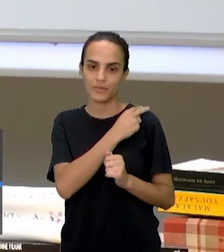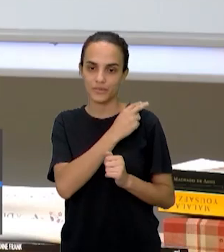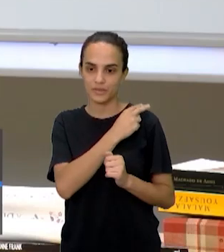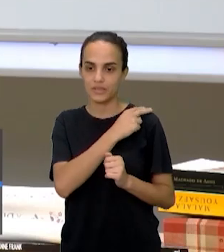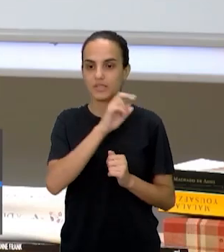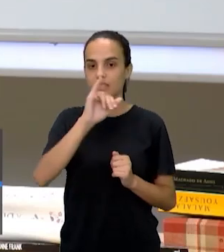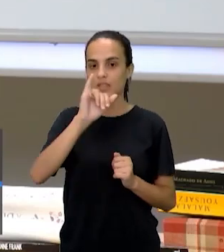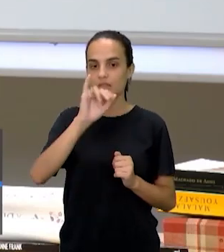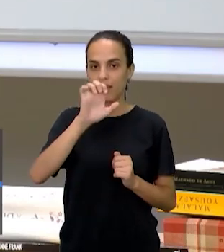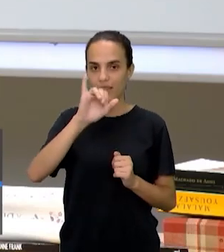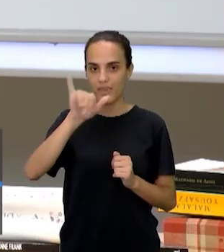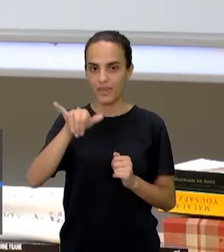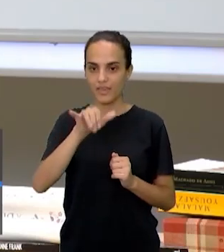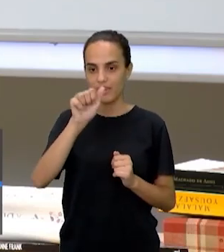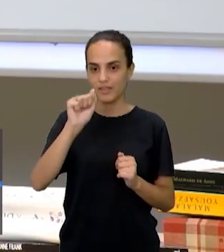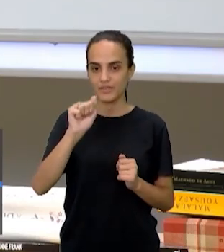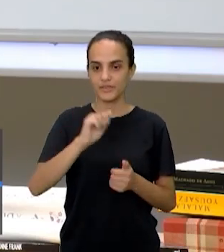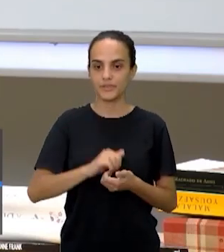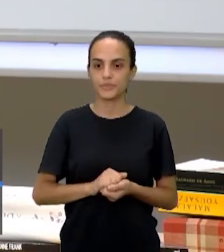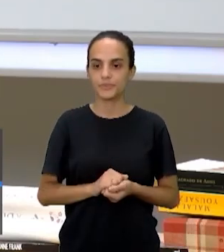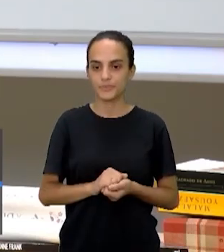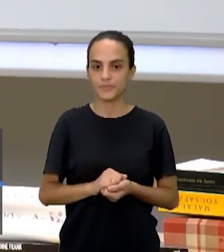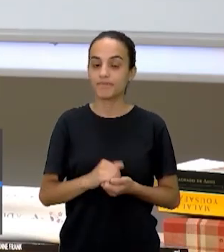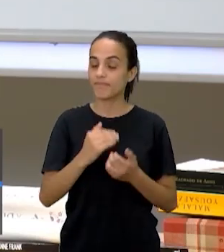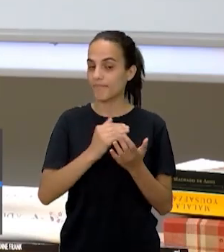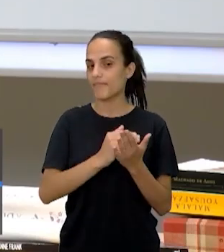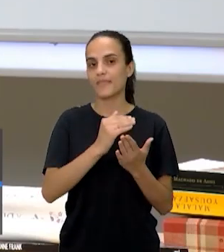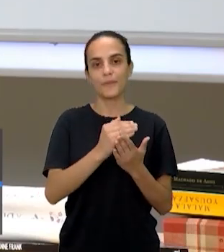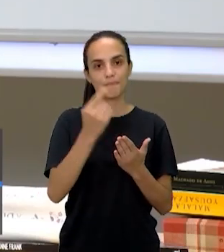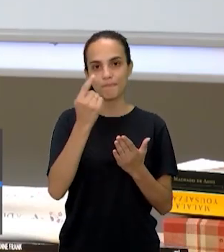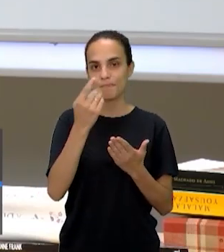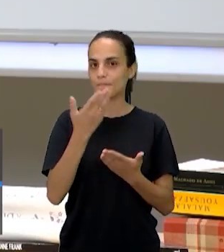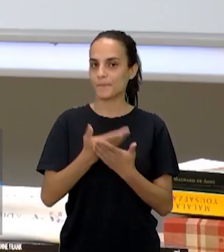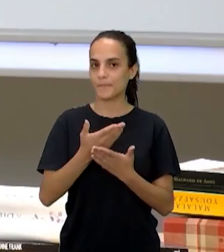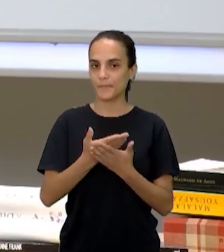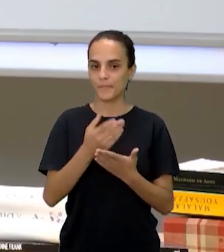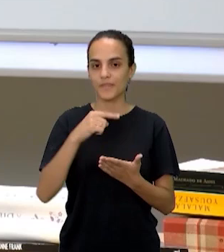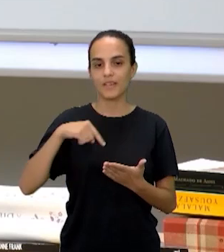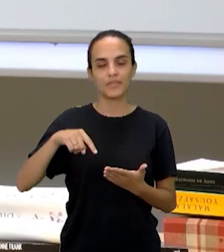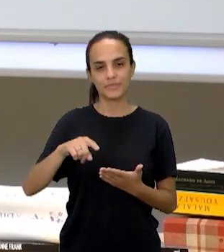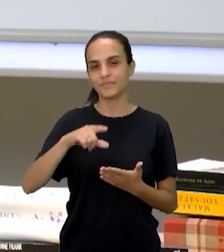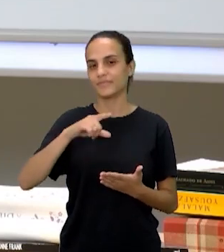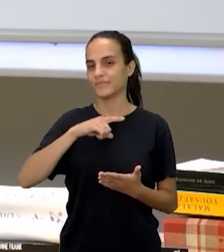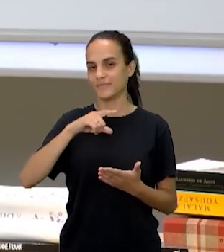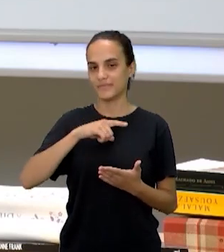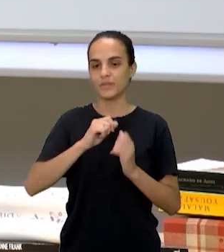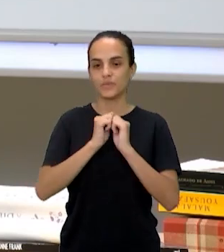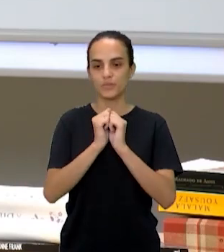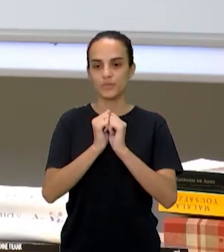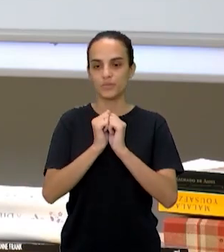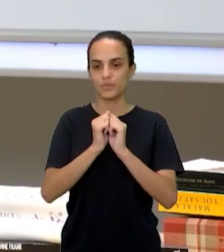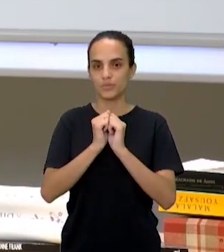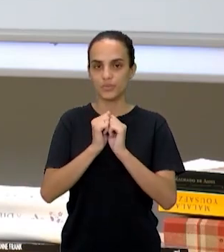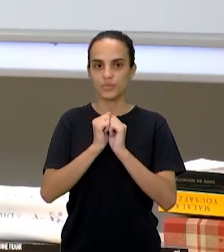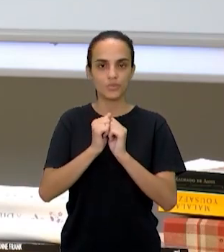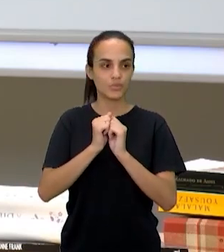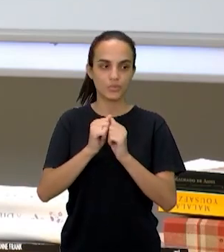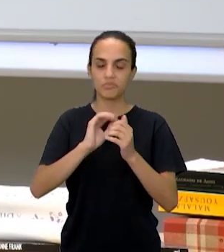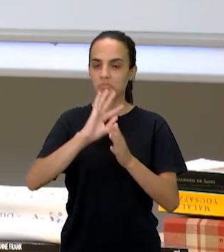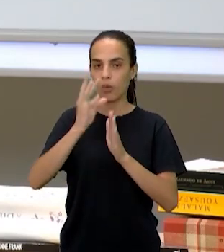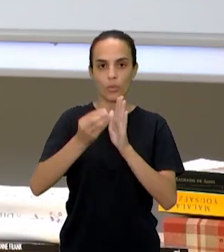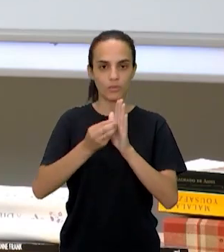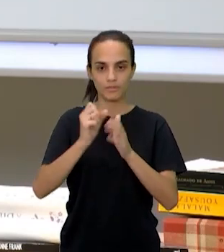da EJA, é um prazer estar com vocês em mais uma aula, porque a gente tem caminhado aí durante todo o ano, estamos chegando